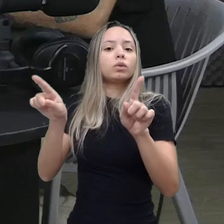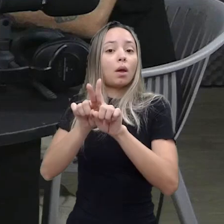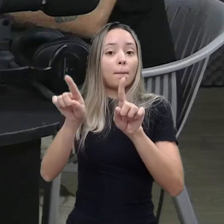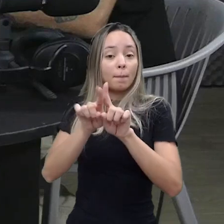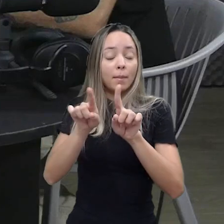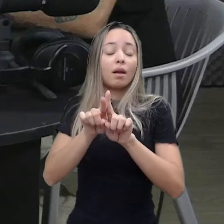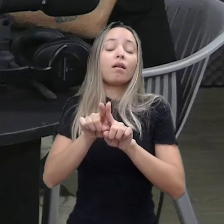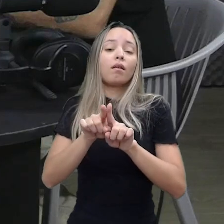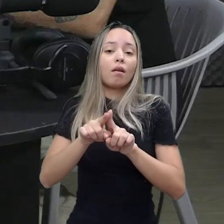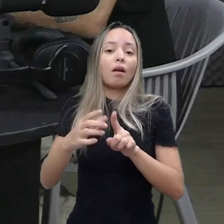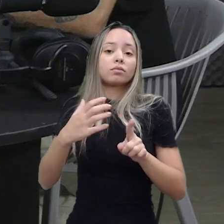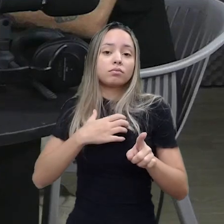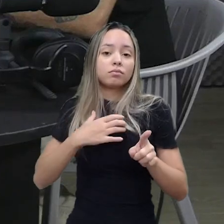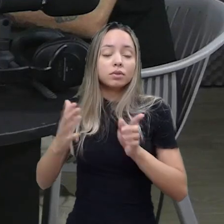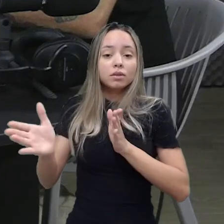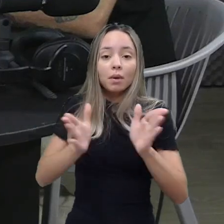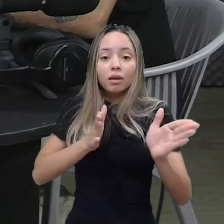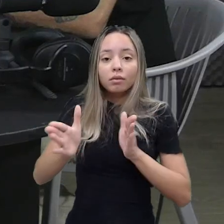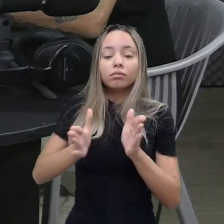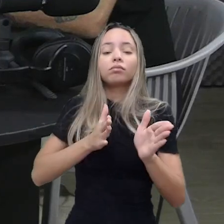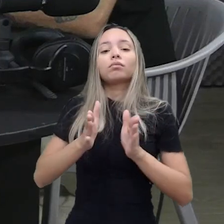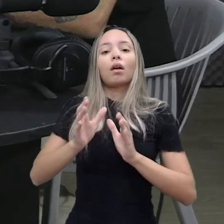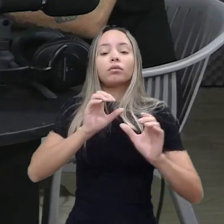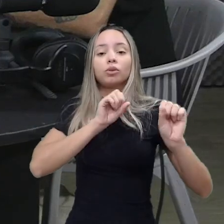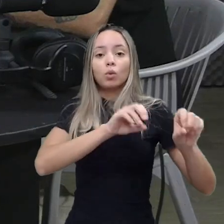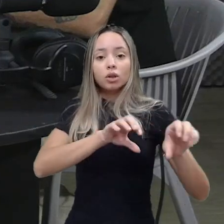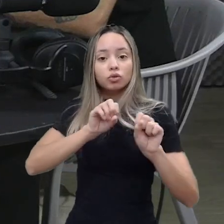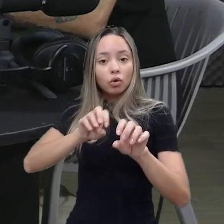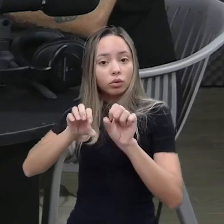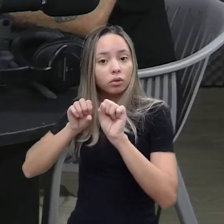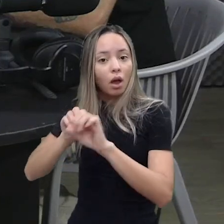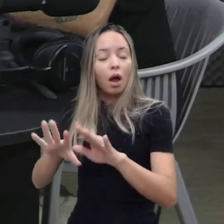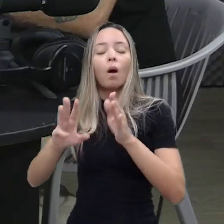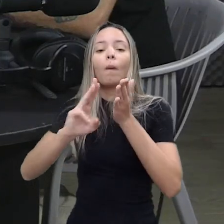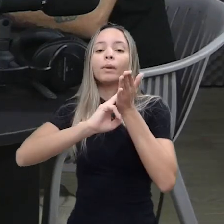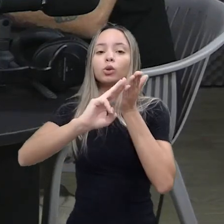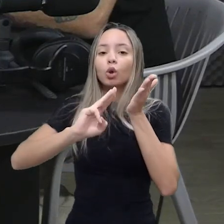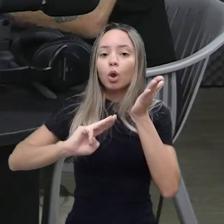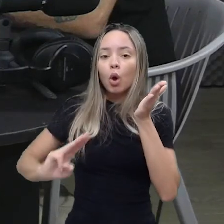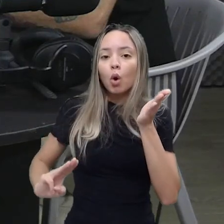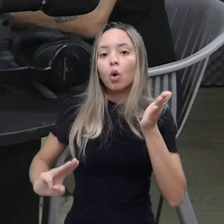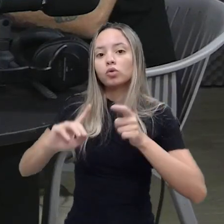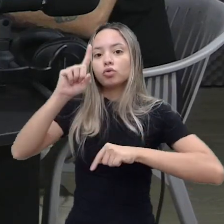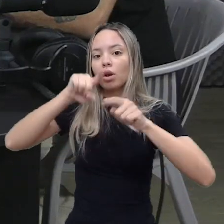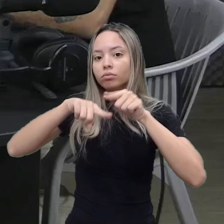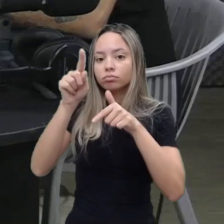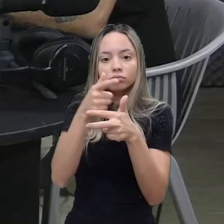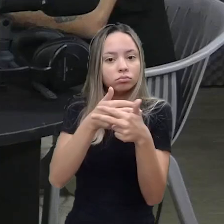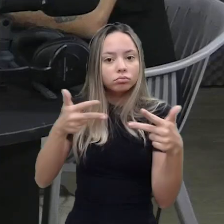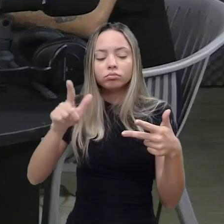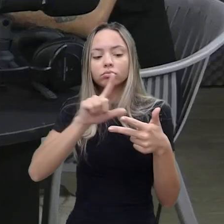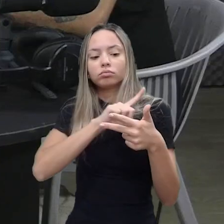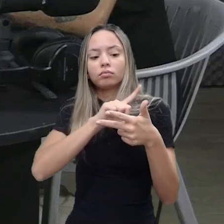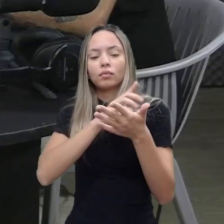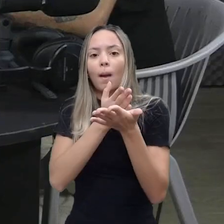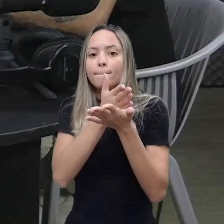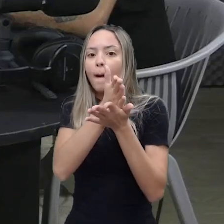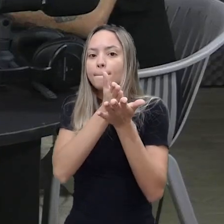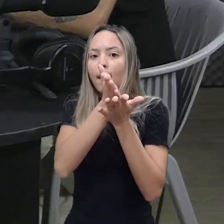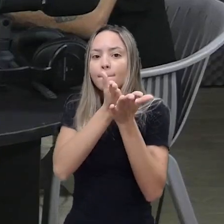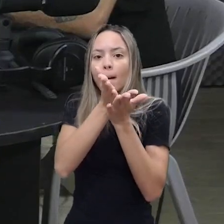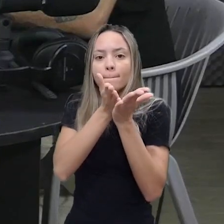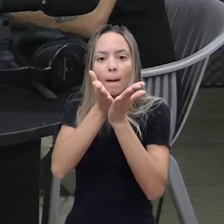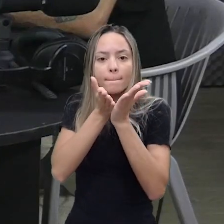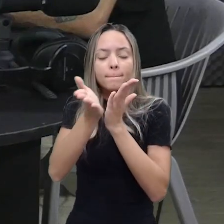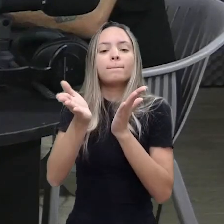comunicacional, garantir uma acessibilidade metodológica e instrumental. Então, todas essas dimensões da acessibilidade,